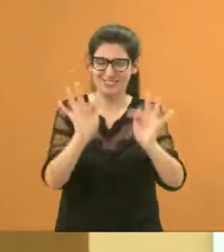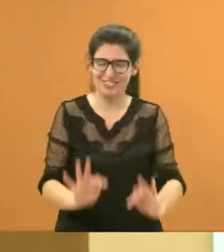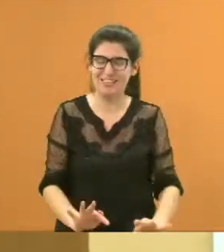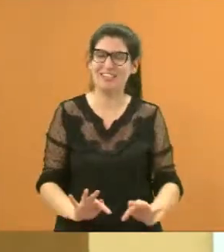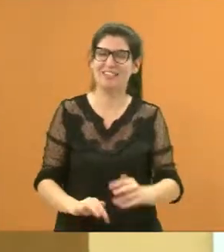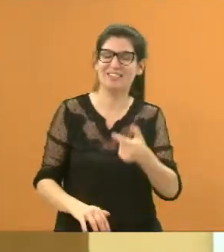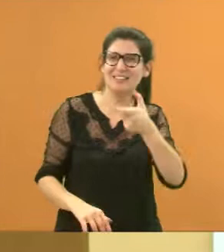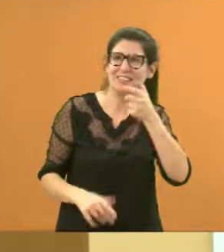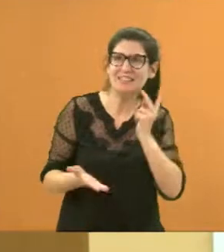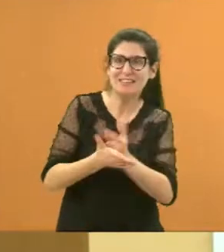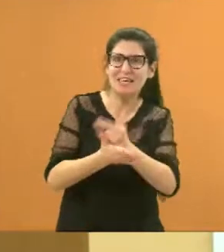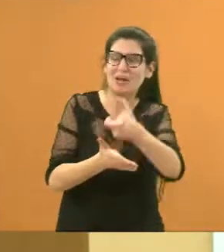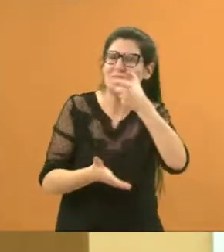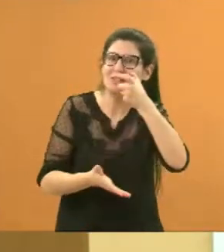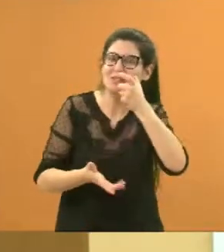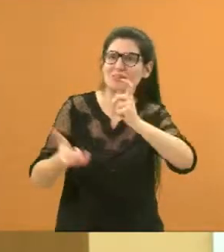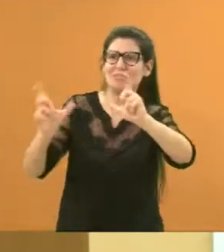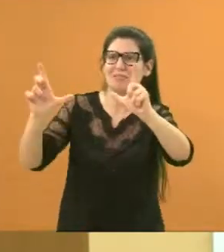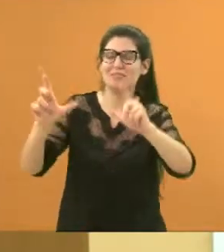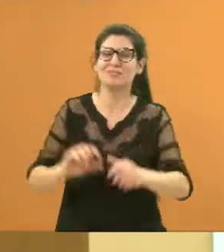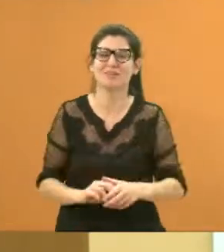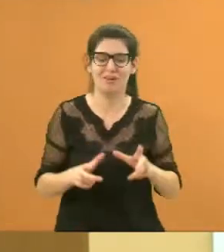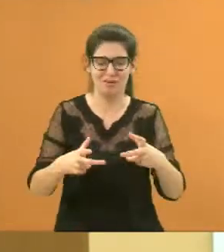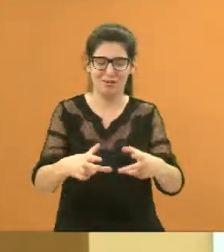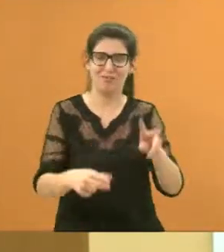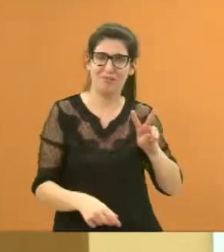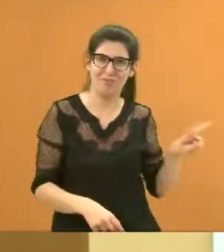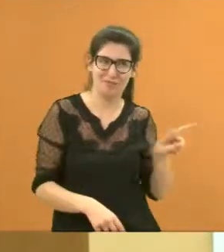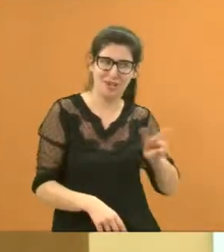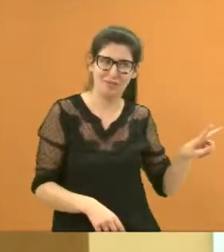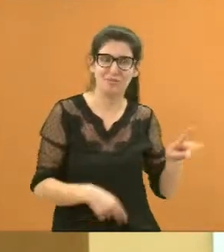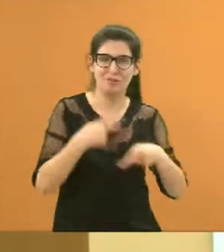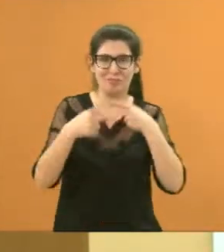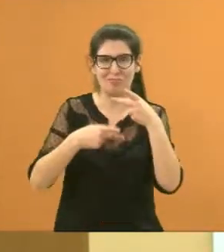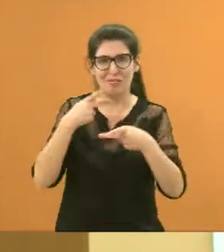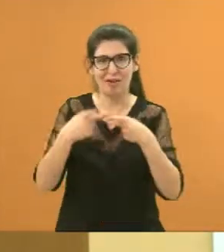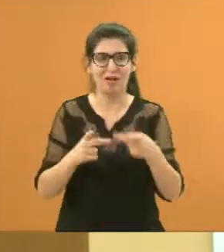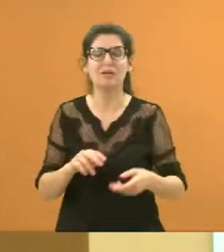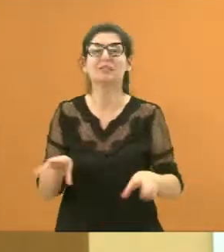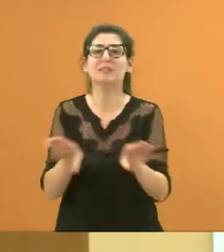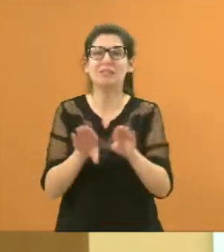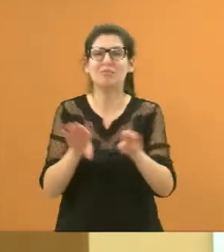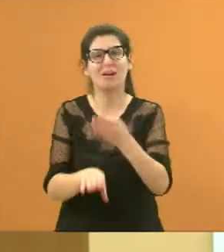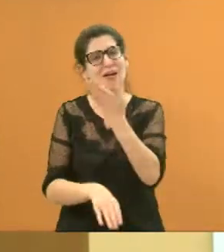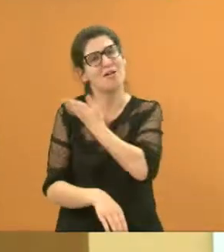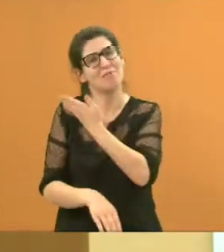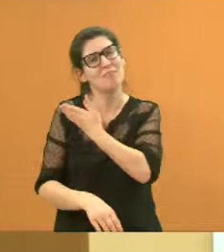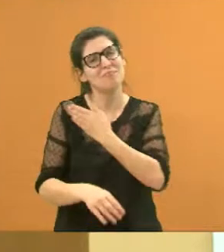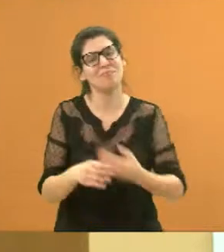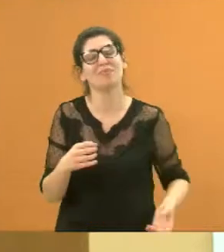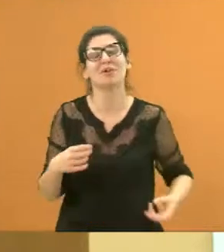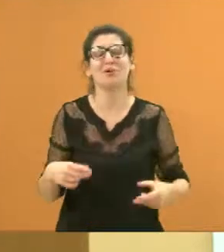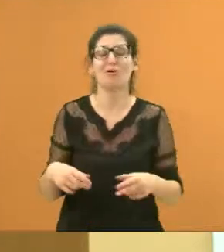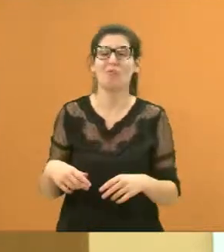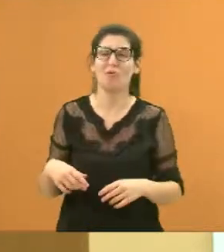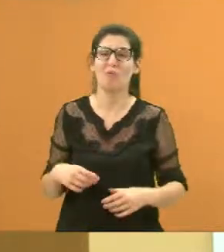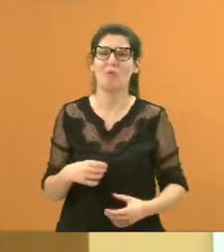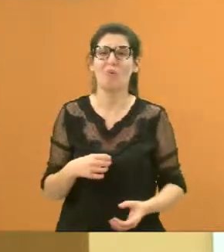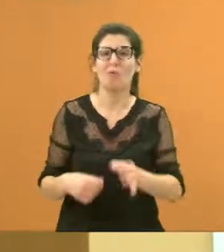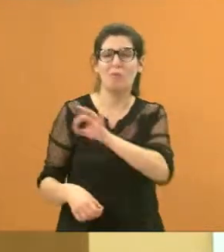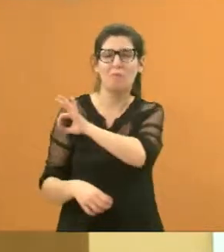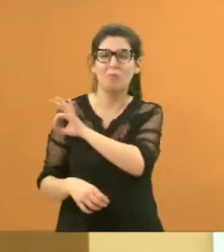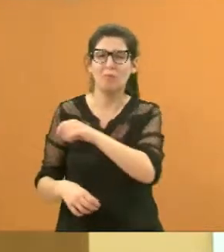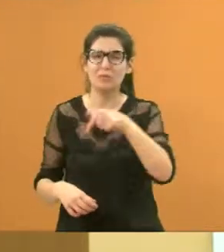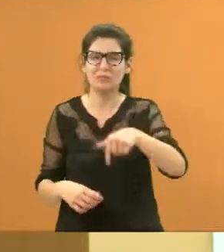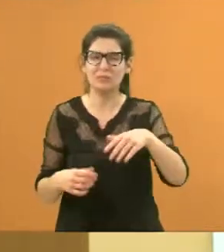acompanha os pronunciamentos dos vereadores aqui pela TV Câmara. O meu amigo também, o guarda municipal, o Luiz Carlos, que trabalha ali